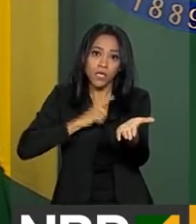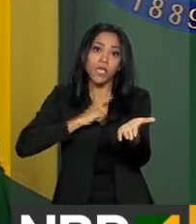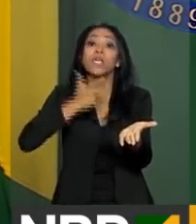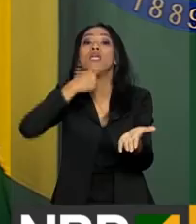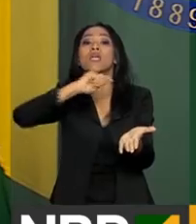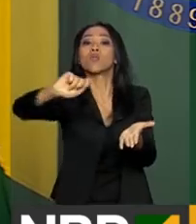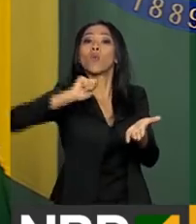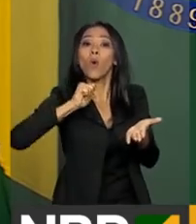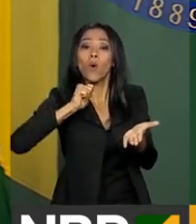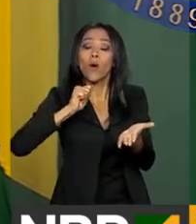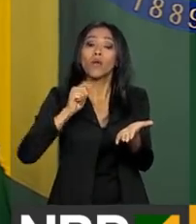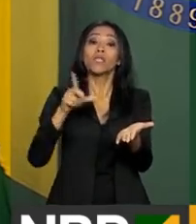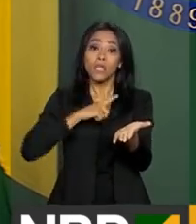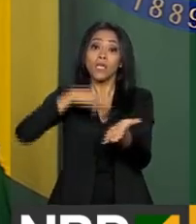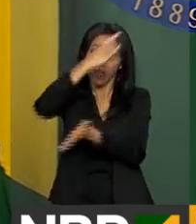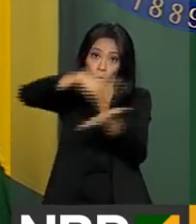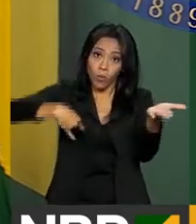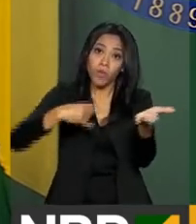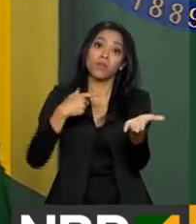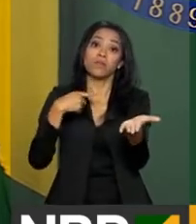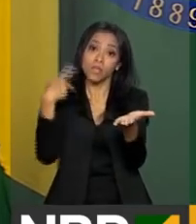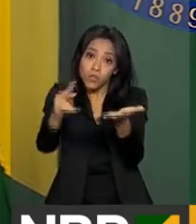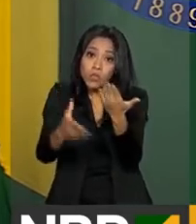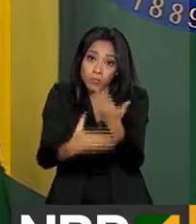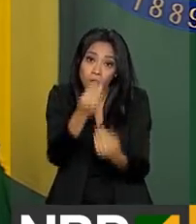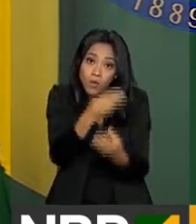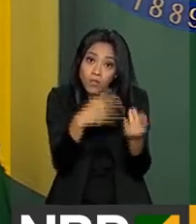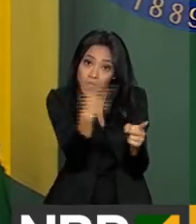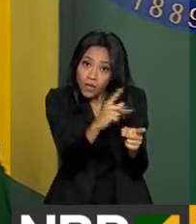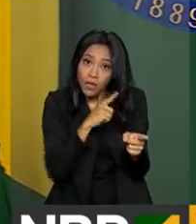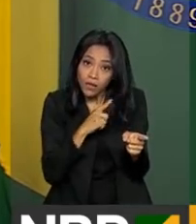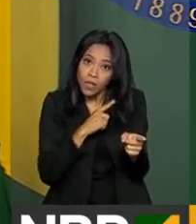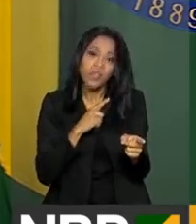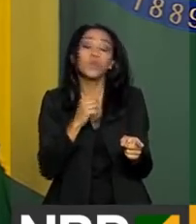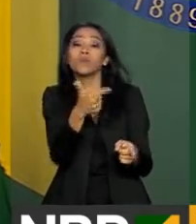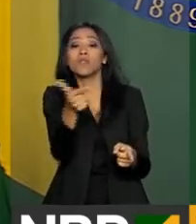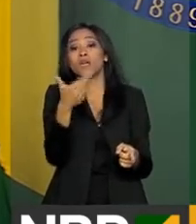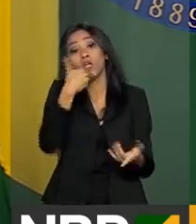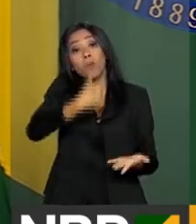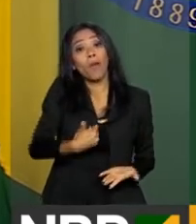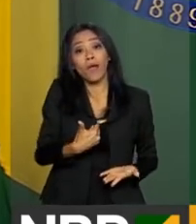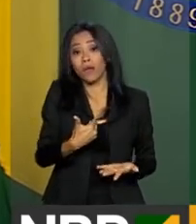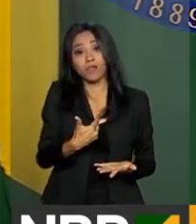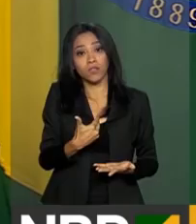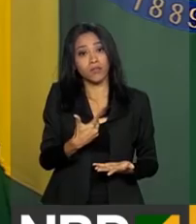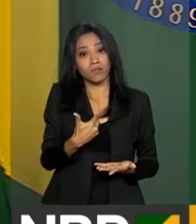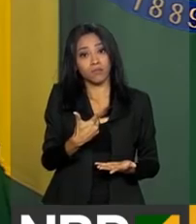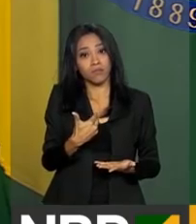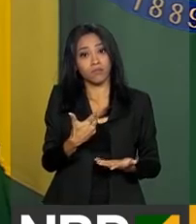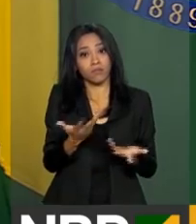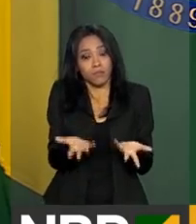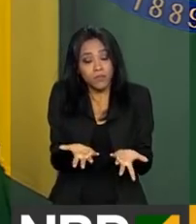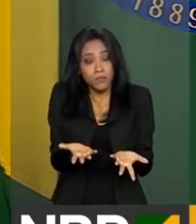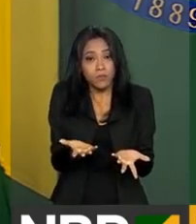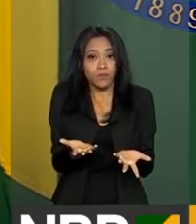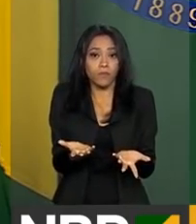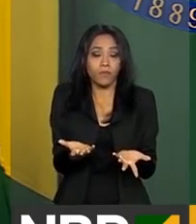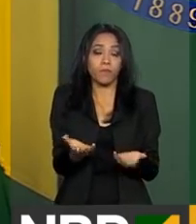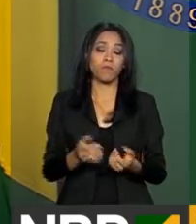eles têm esses documentos em mãos não tem não pedem e não deixam que se junte